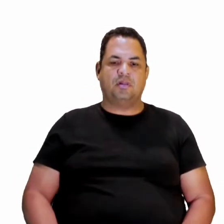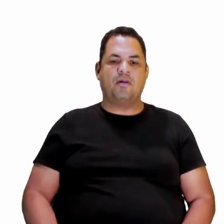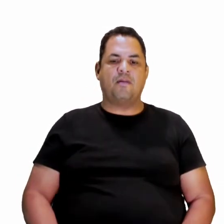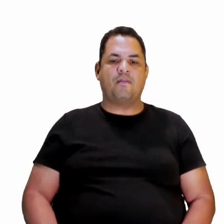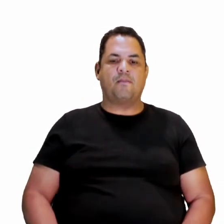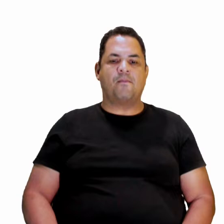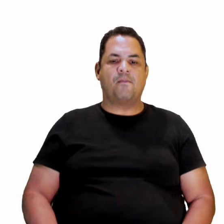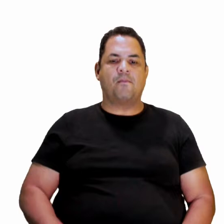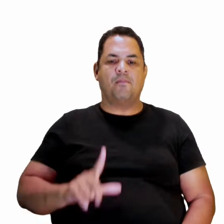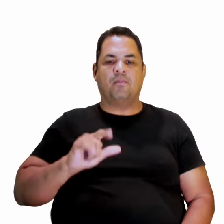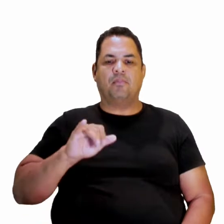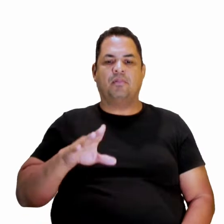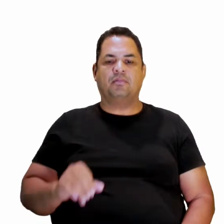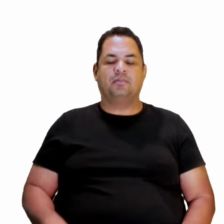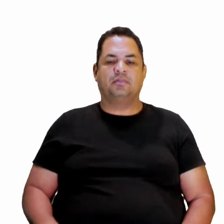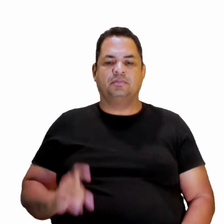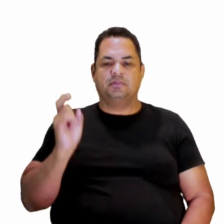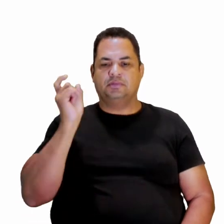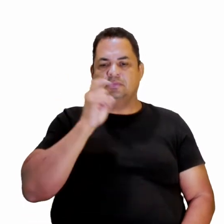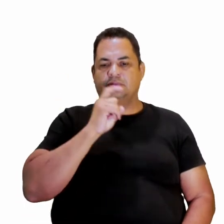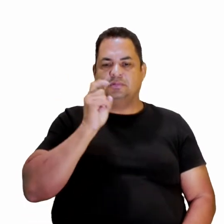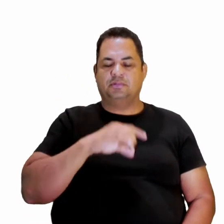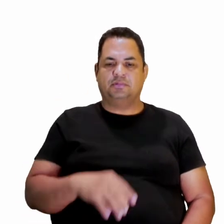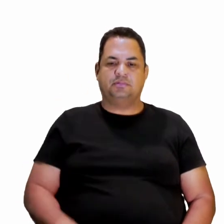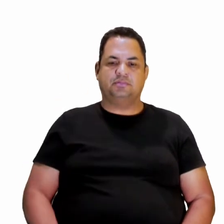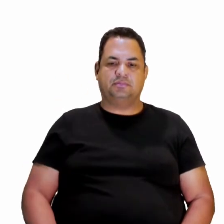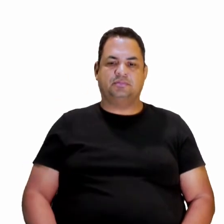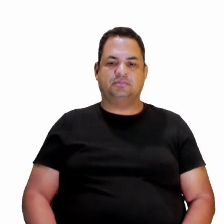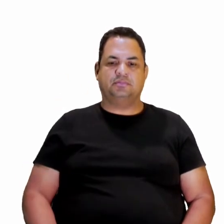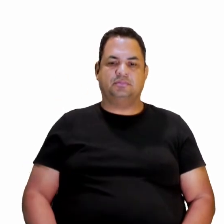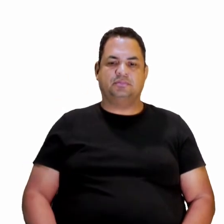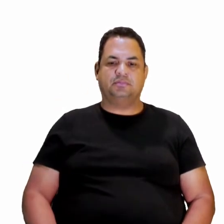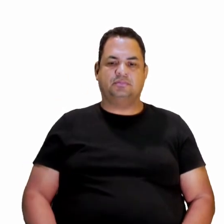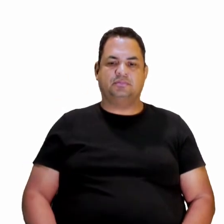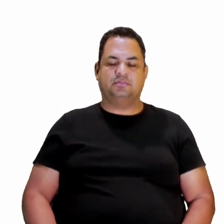morrendo. Lie, quer mentir? Lying,